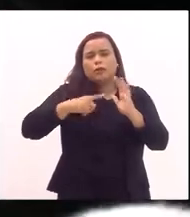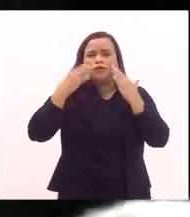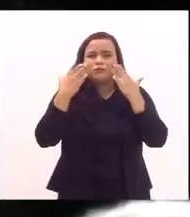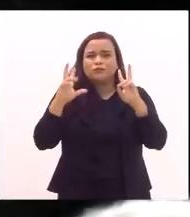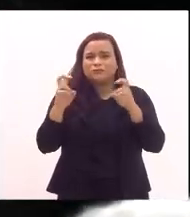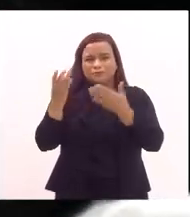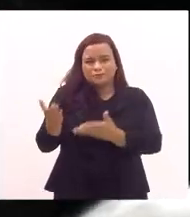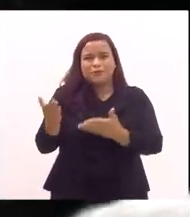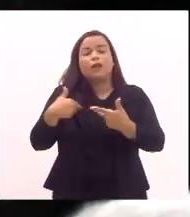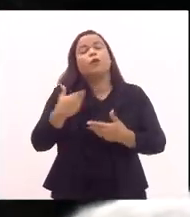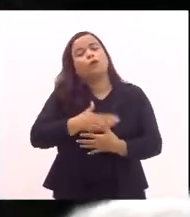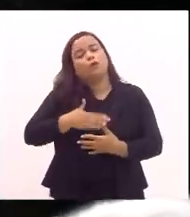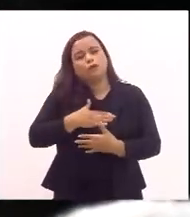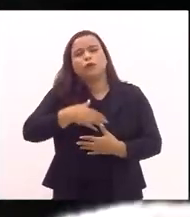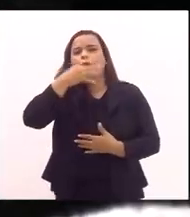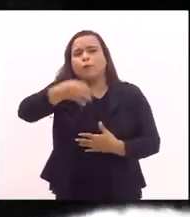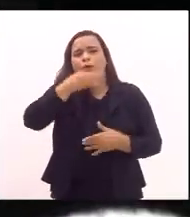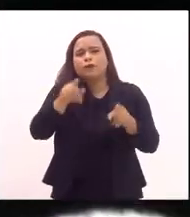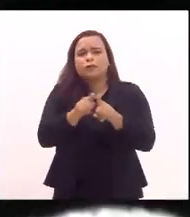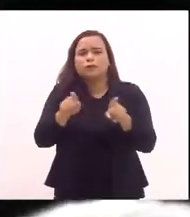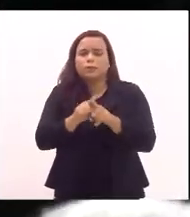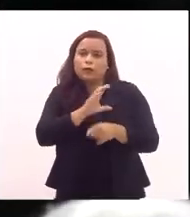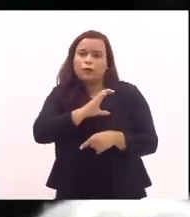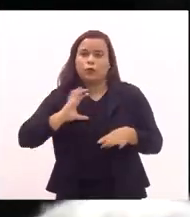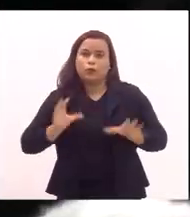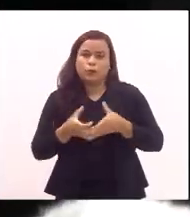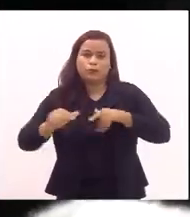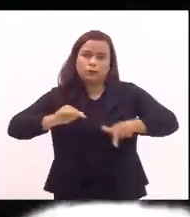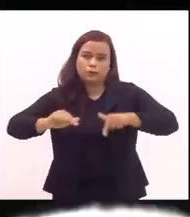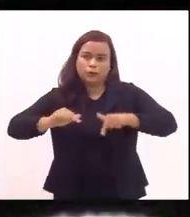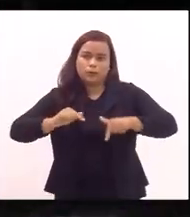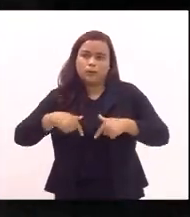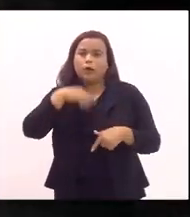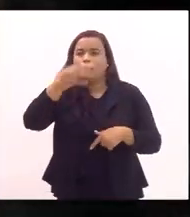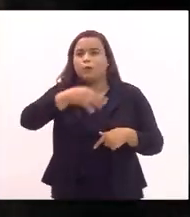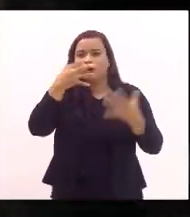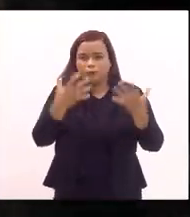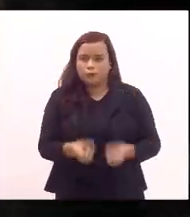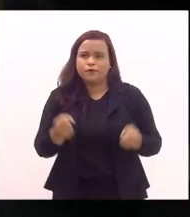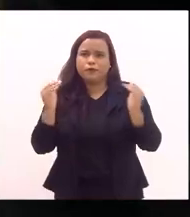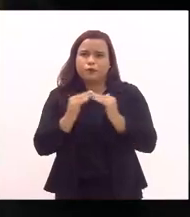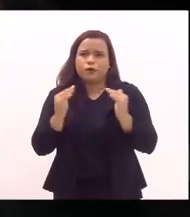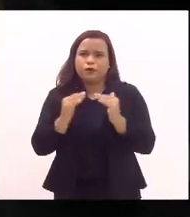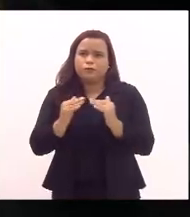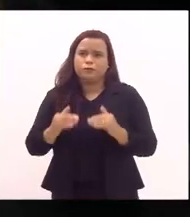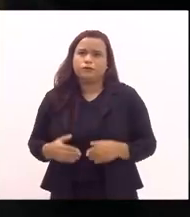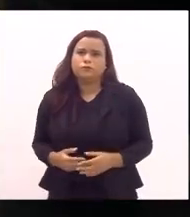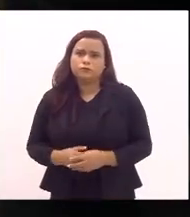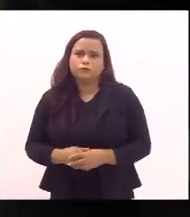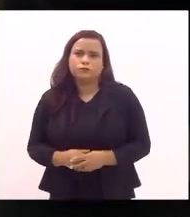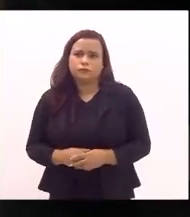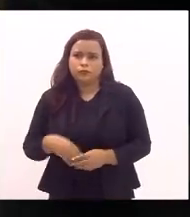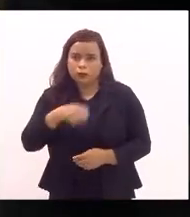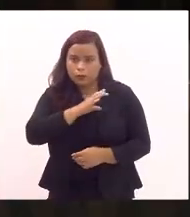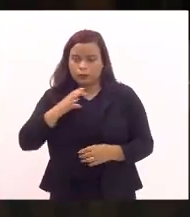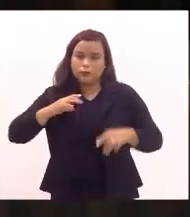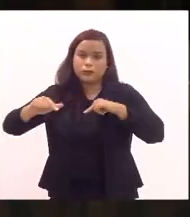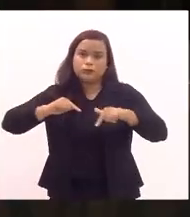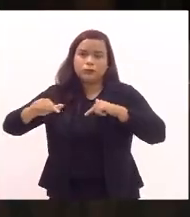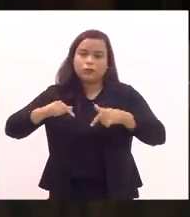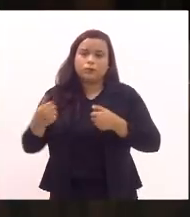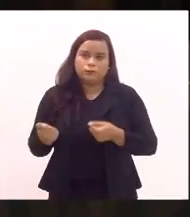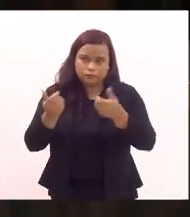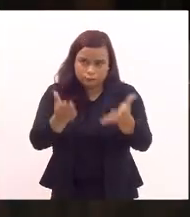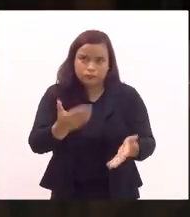eu gostaria de dar o parecer também pela comissão de trabalho eu parecer é favorável pela comissão de trabalho também a